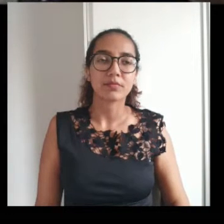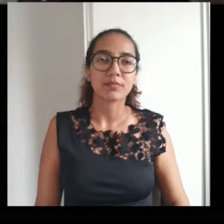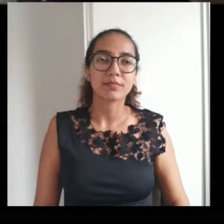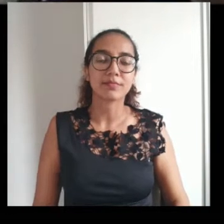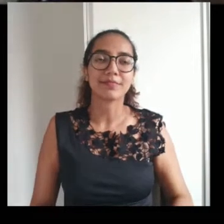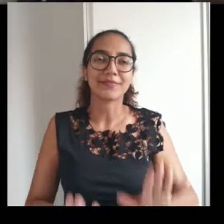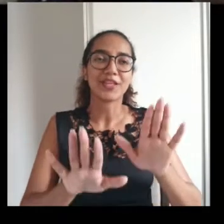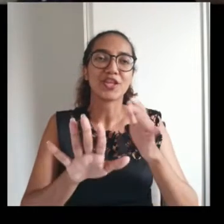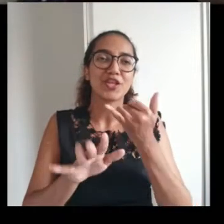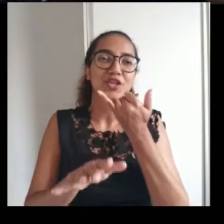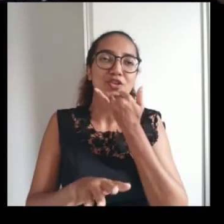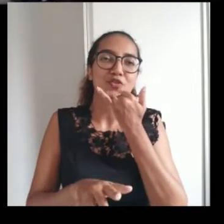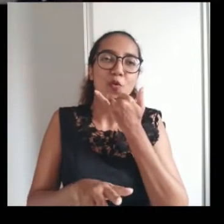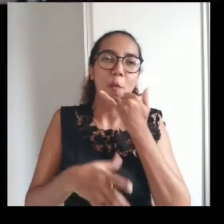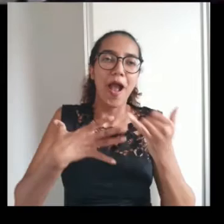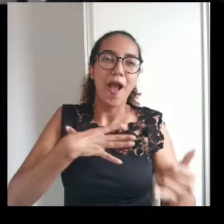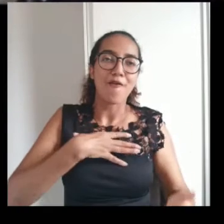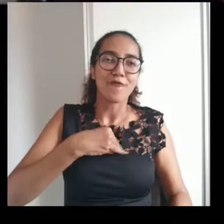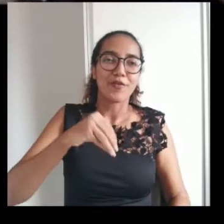dormir.